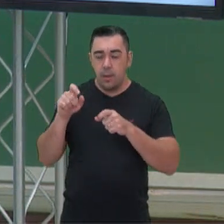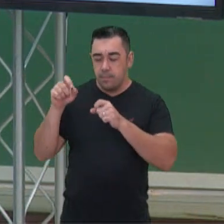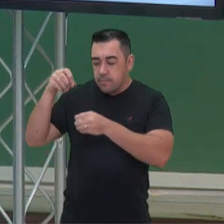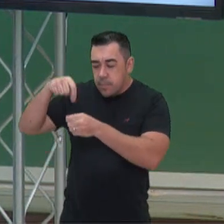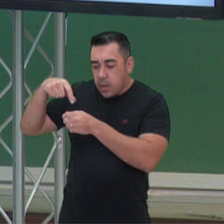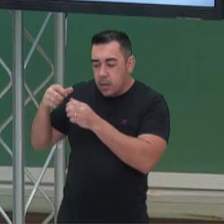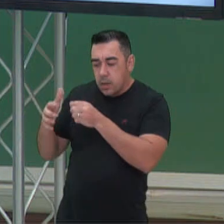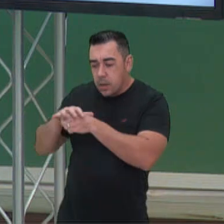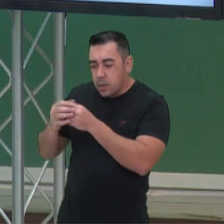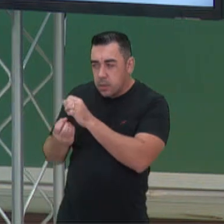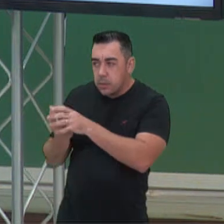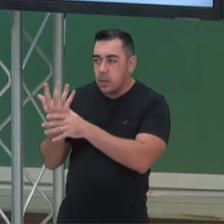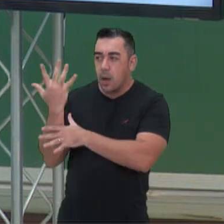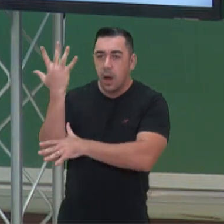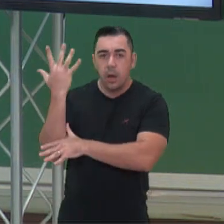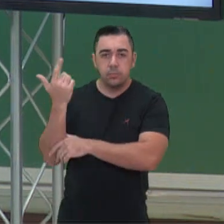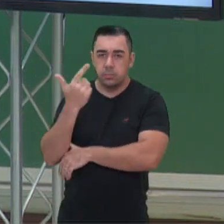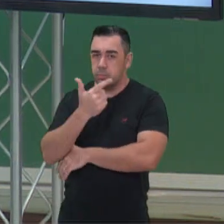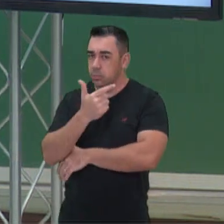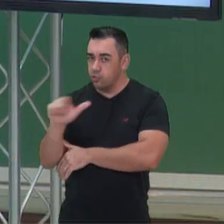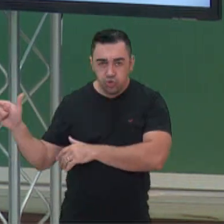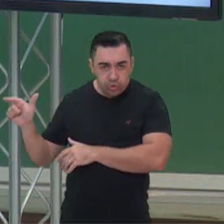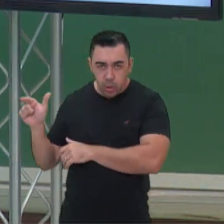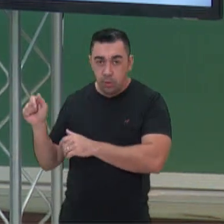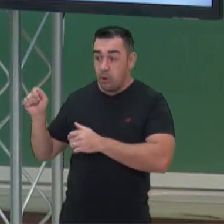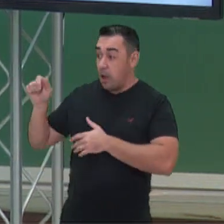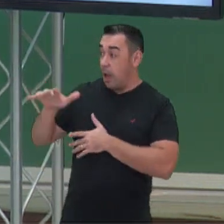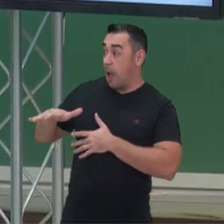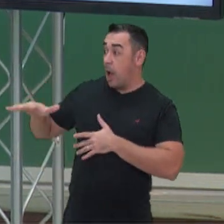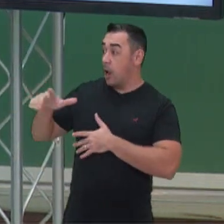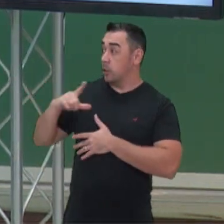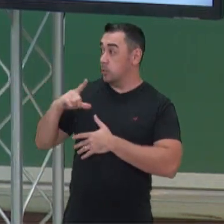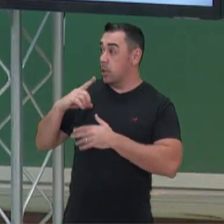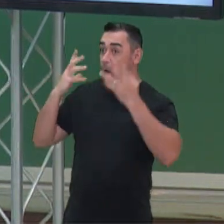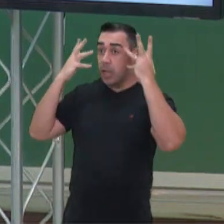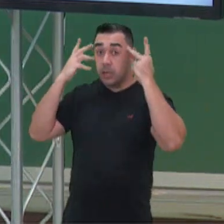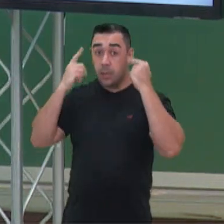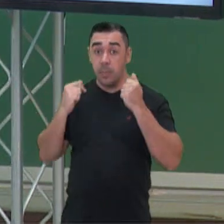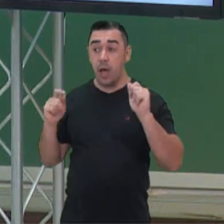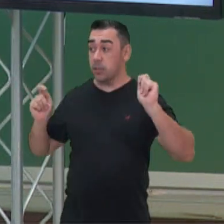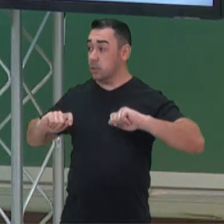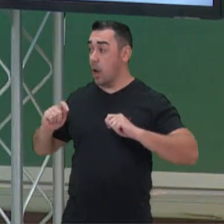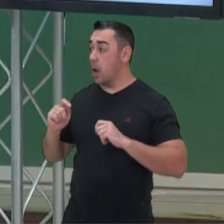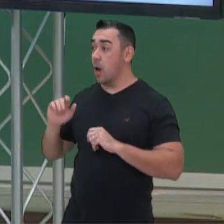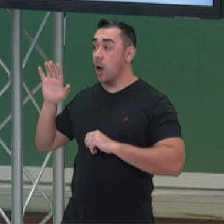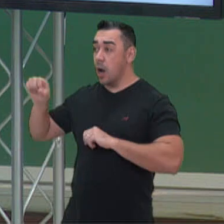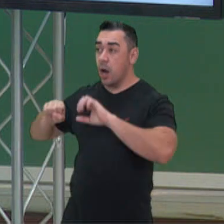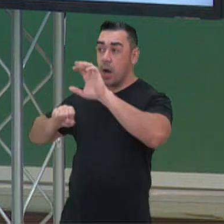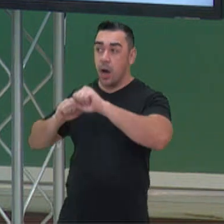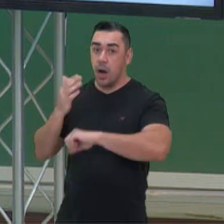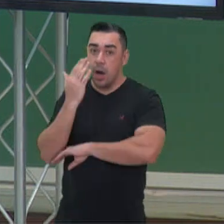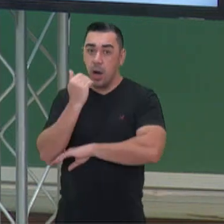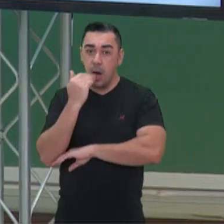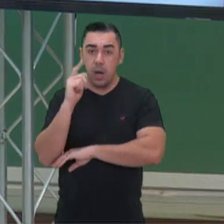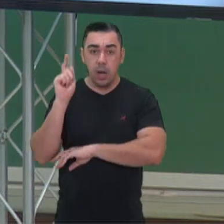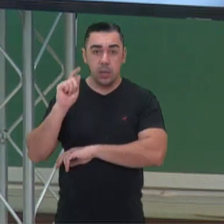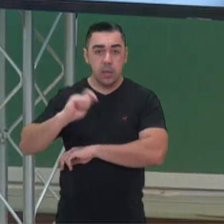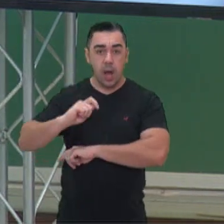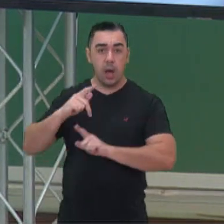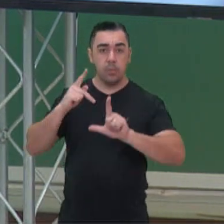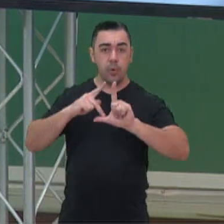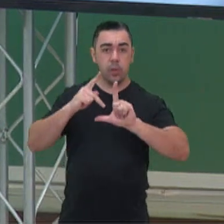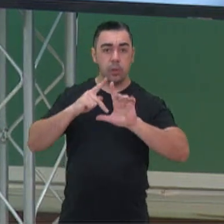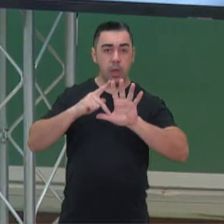não tinha uma área e chegava lá, opa, aqui tem animais que servirão de alimento, servirão de proteínas para